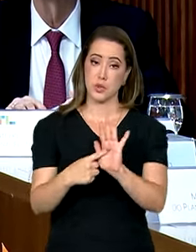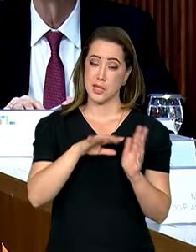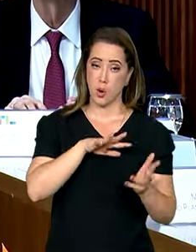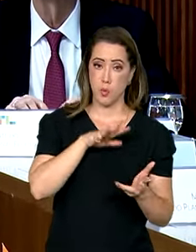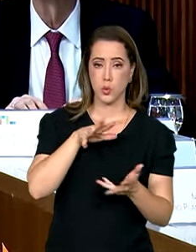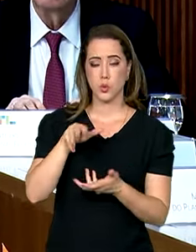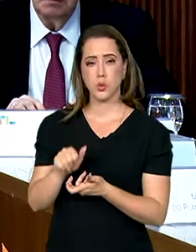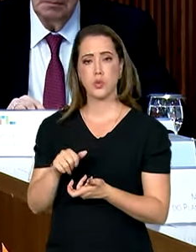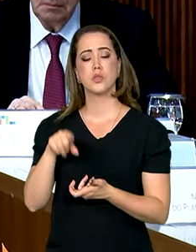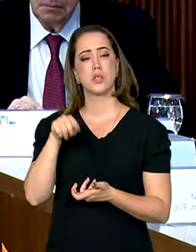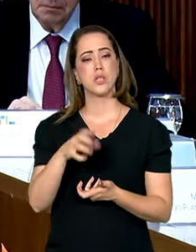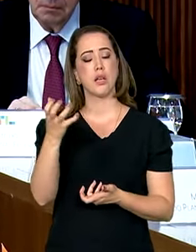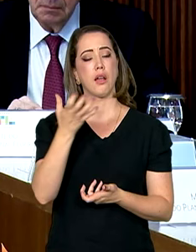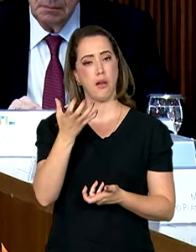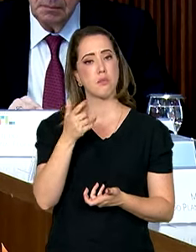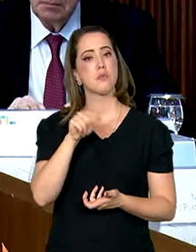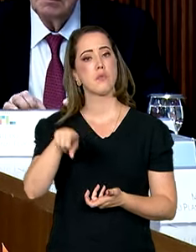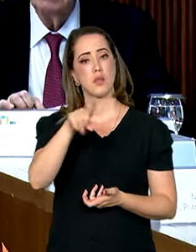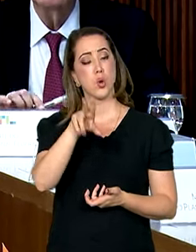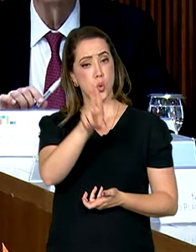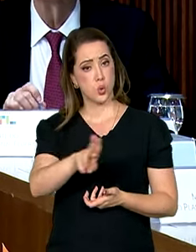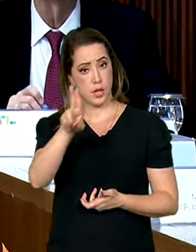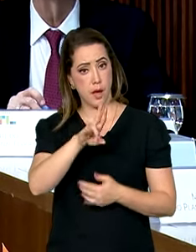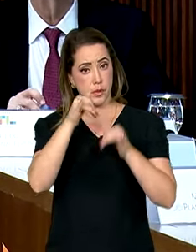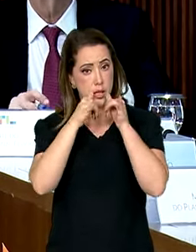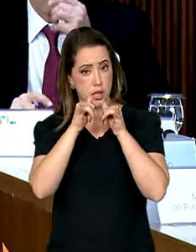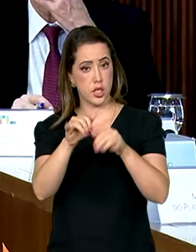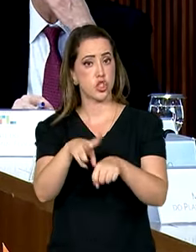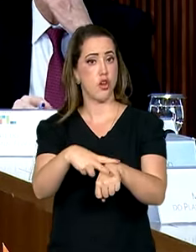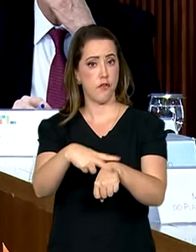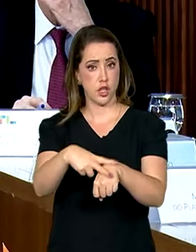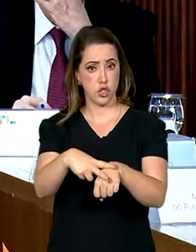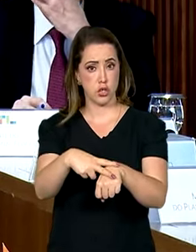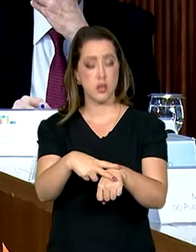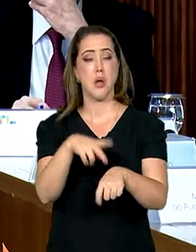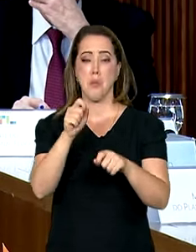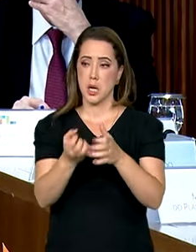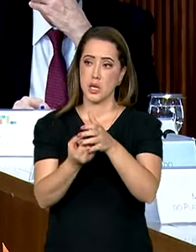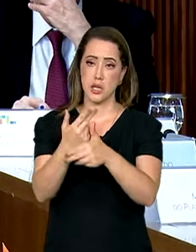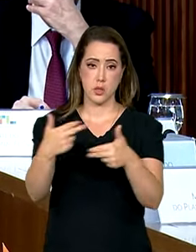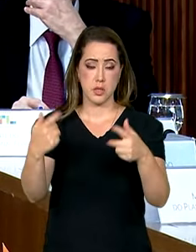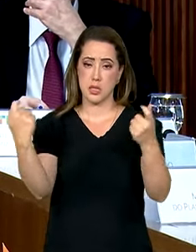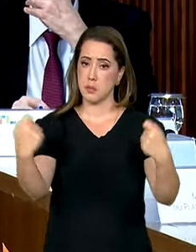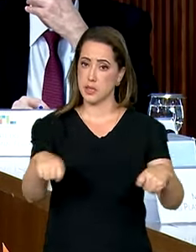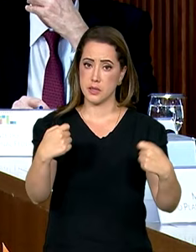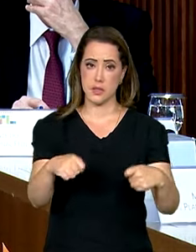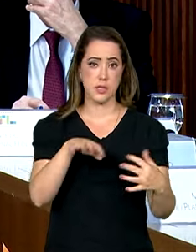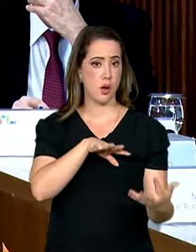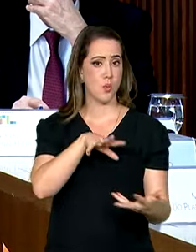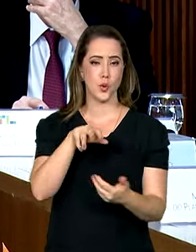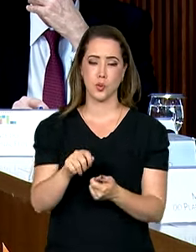mundo que quem quiser utilizar energia verde para produzir aquilo que é necessário a